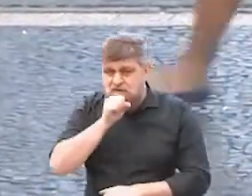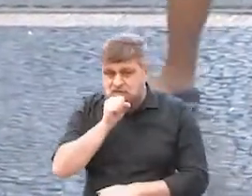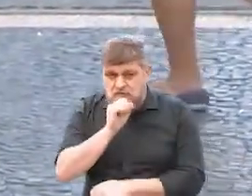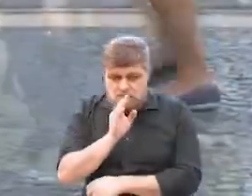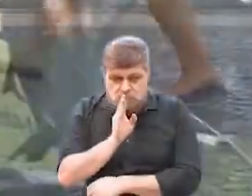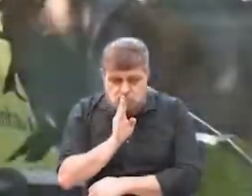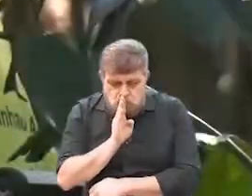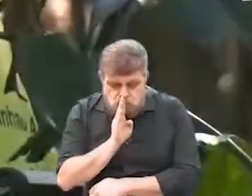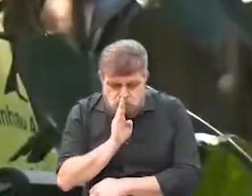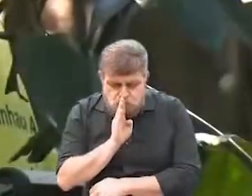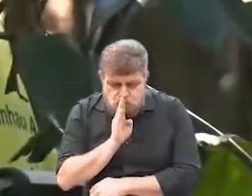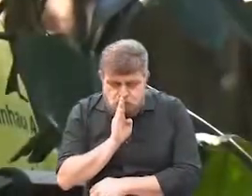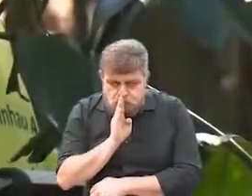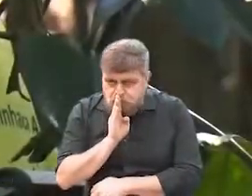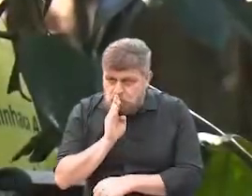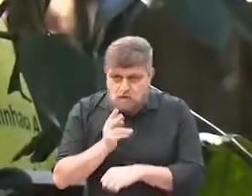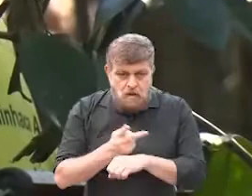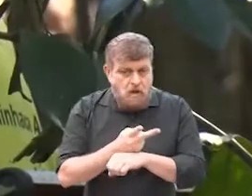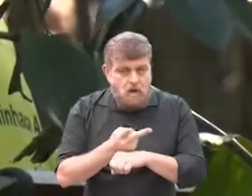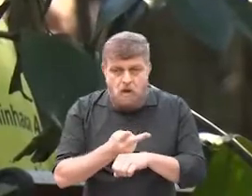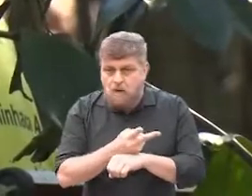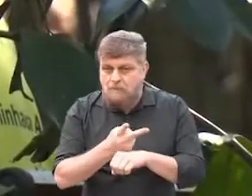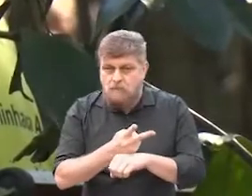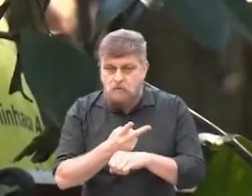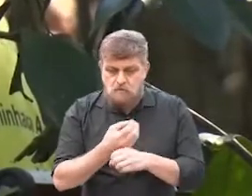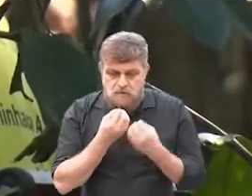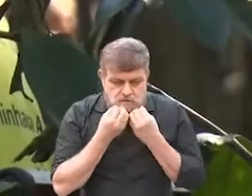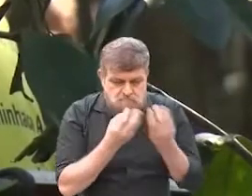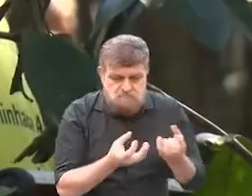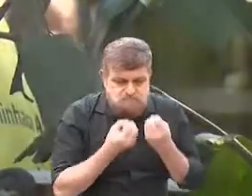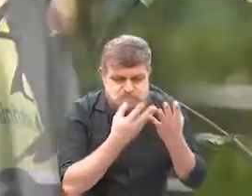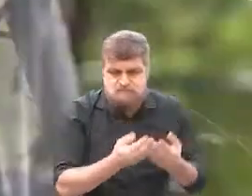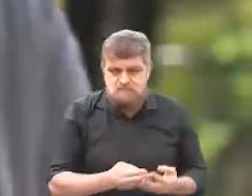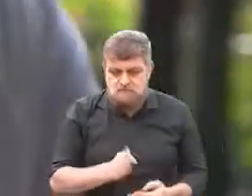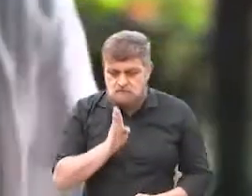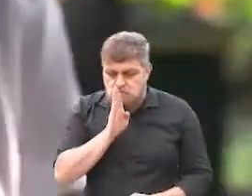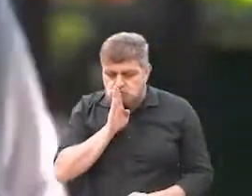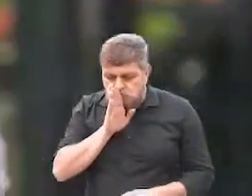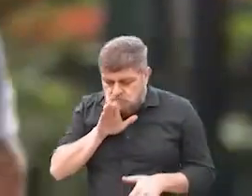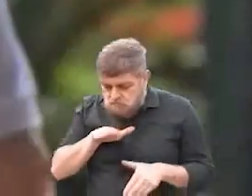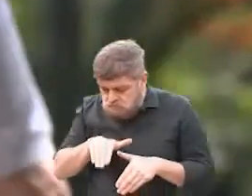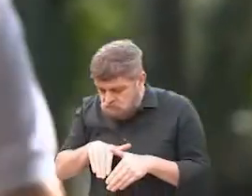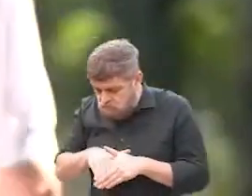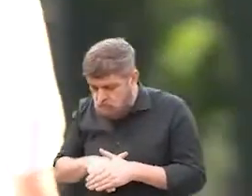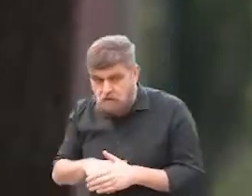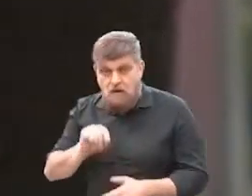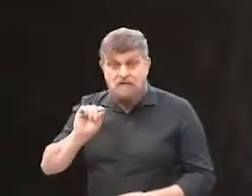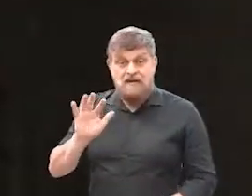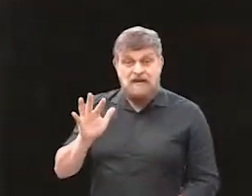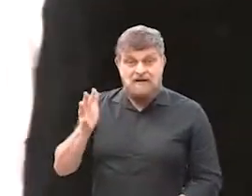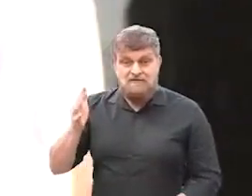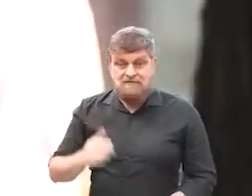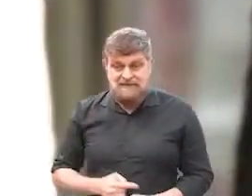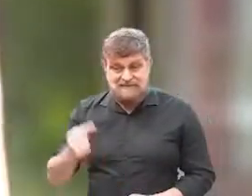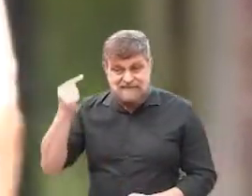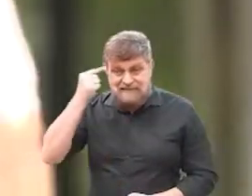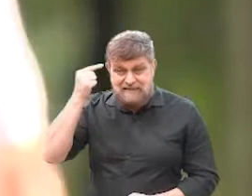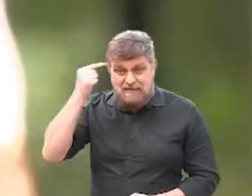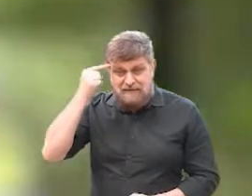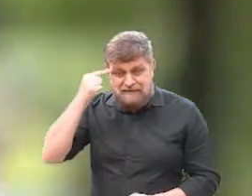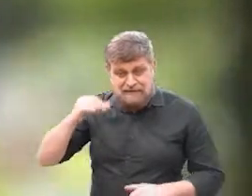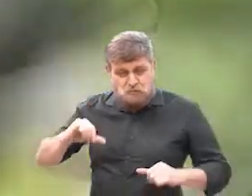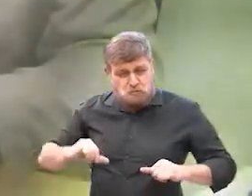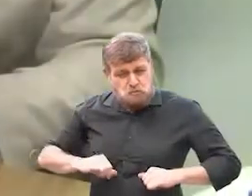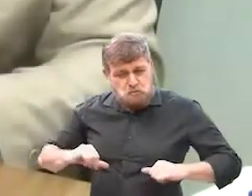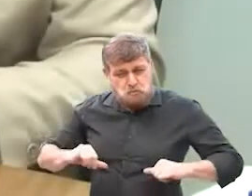do assunto e não buscam ajuda para o sofrimento que estão passando. E isso reflete diretamente na saúde mental desse